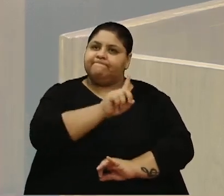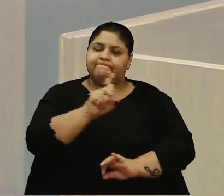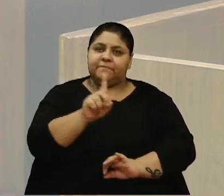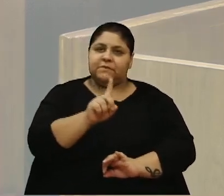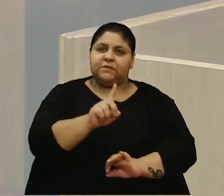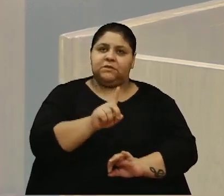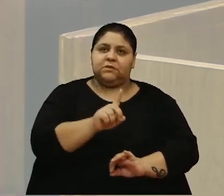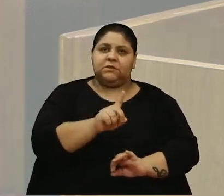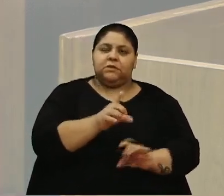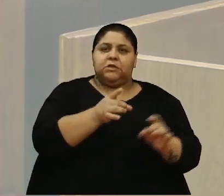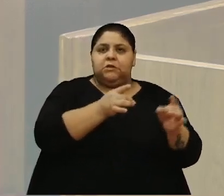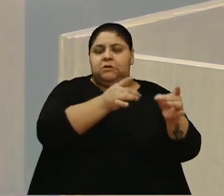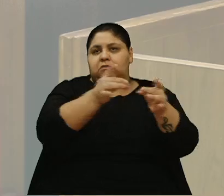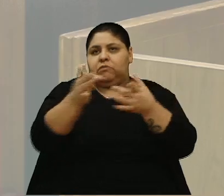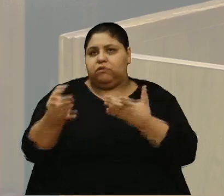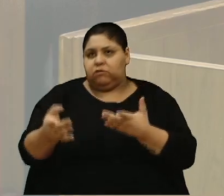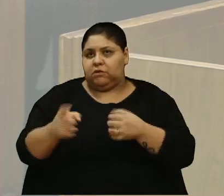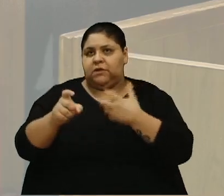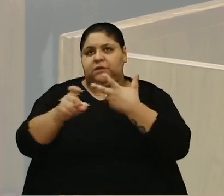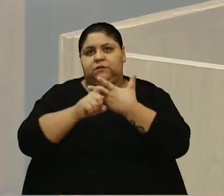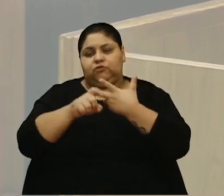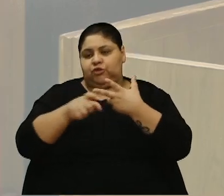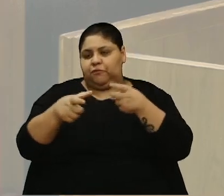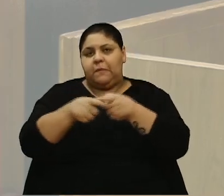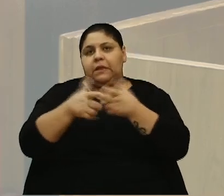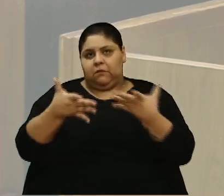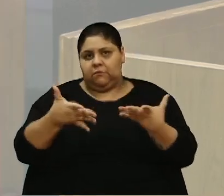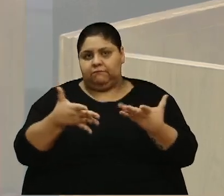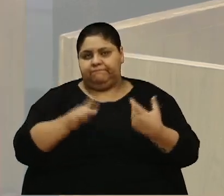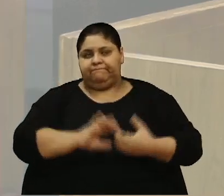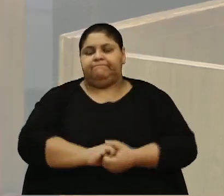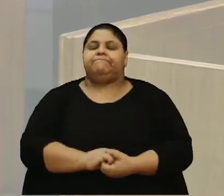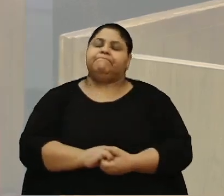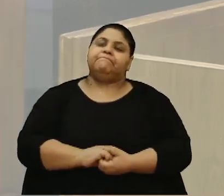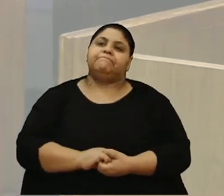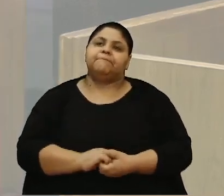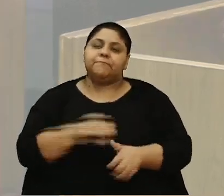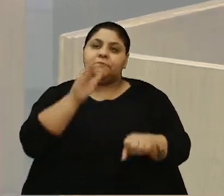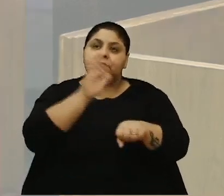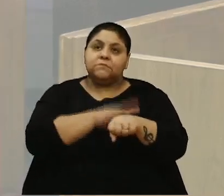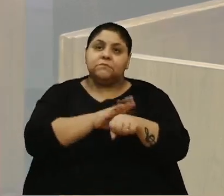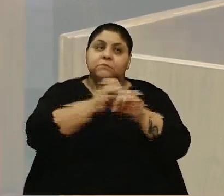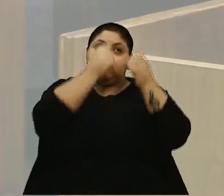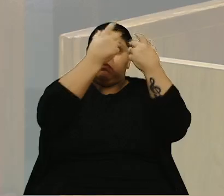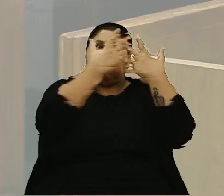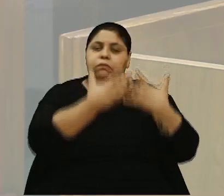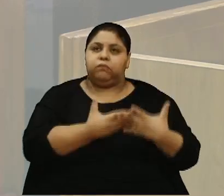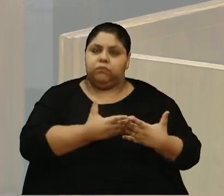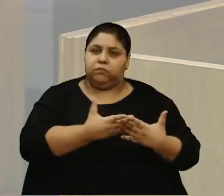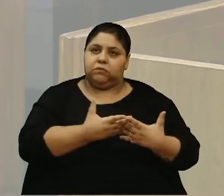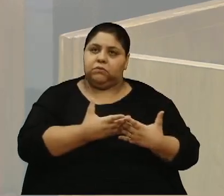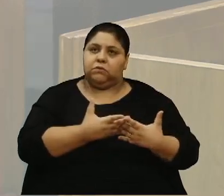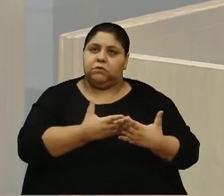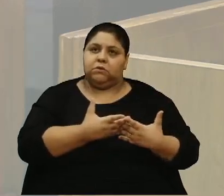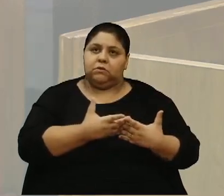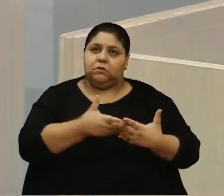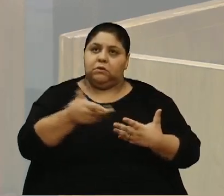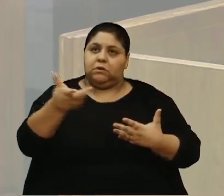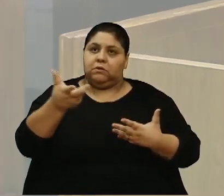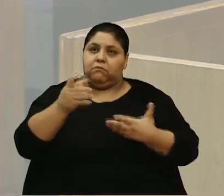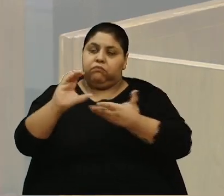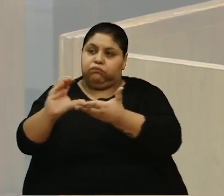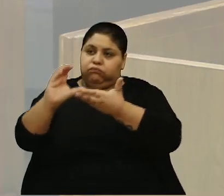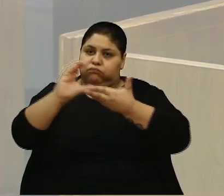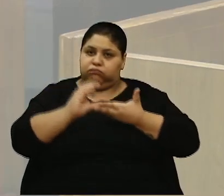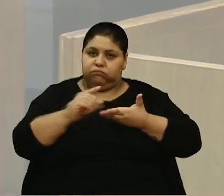comerciais, né, voos executivos, voos menores, enfim. E aí, naquele momento, foi explicado, então, dessa busca por recursos. Eu já